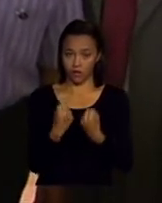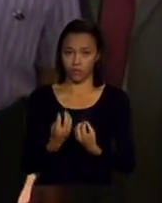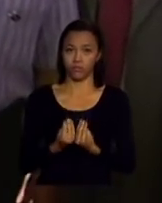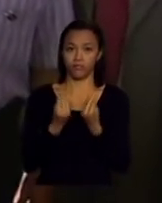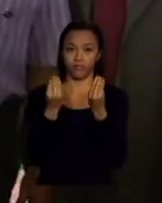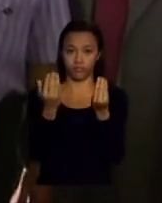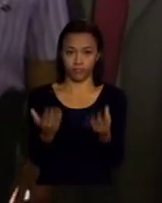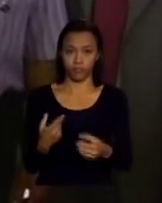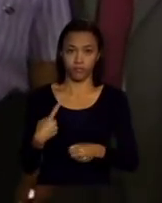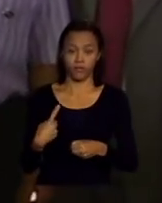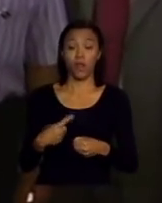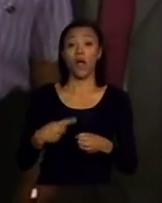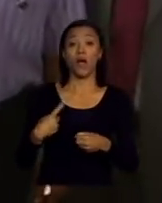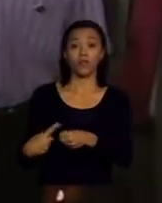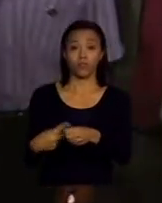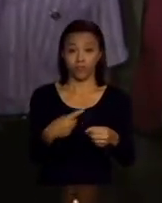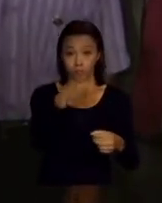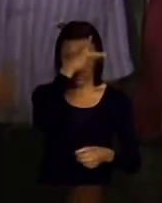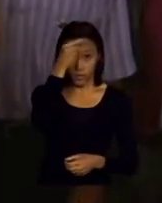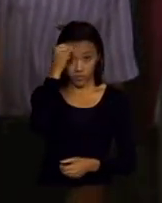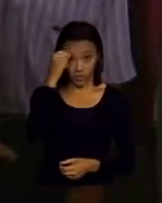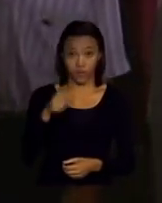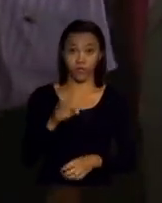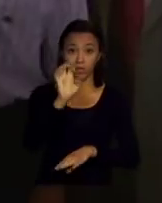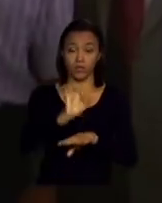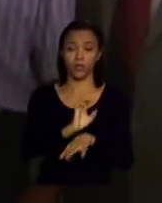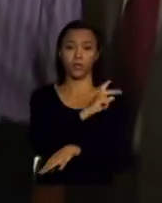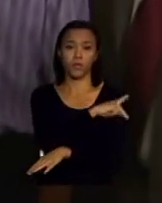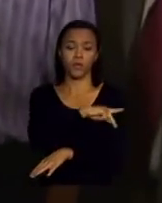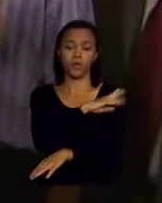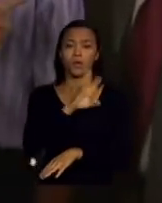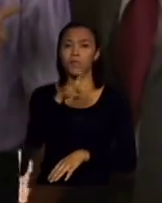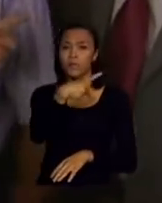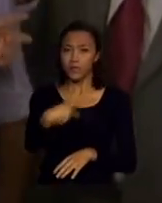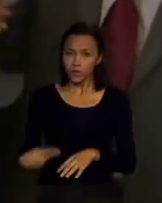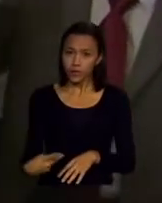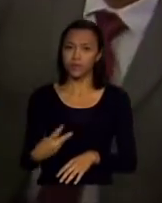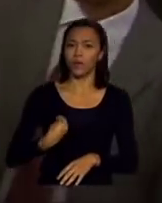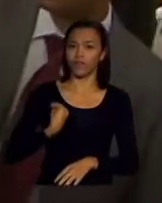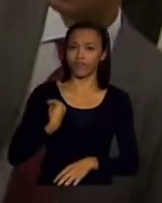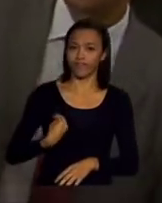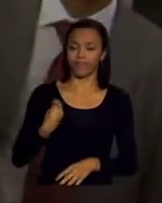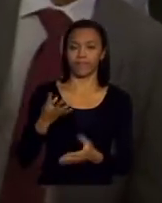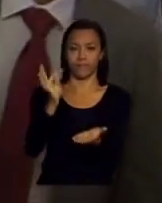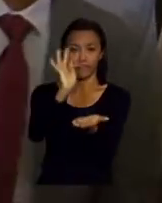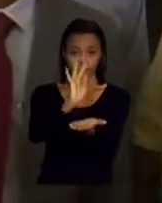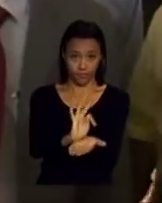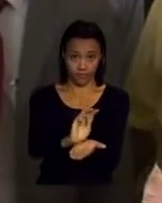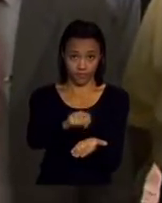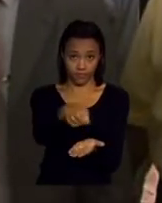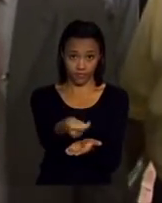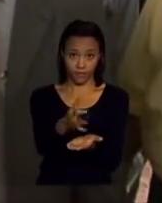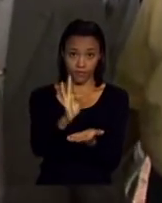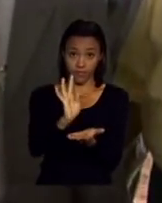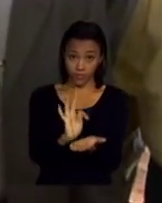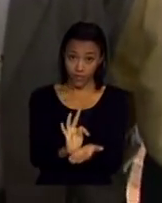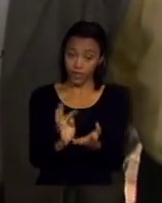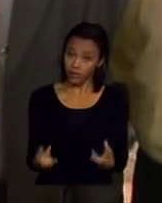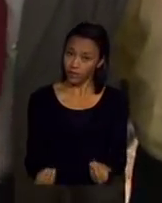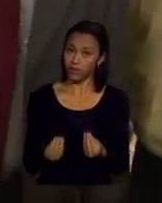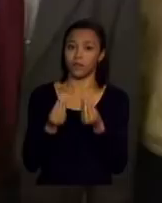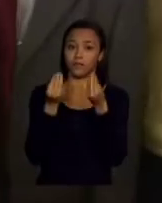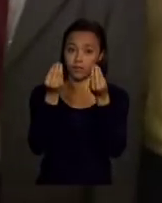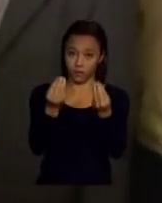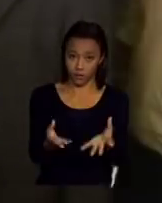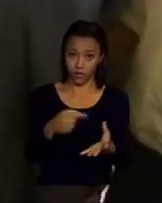prefeitos do Piauí, do estado do Piauí. A presidenta Dilma Rousseff está em Teresina, onde faz essa entrega simbólica. Neste